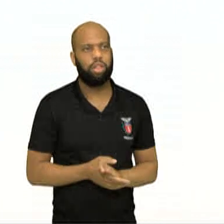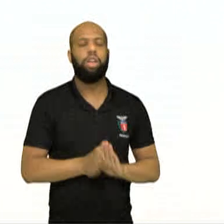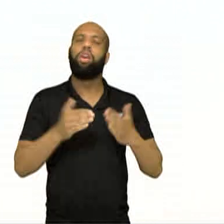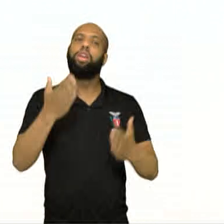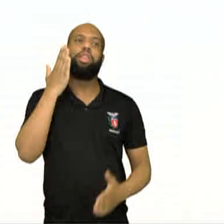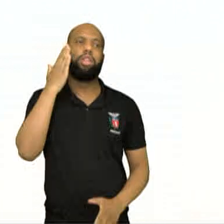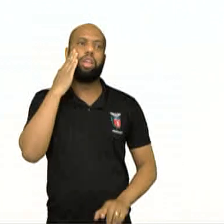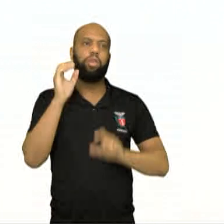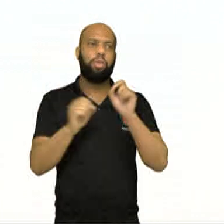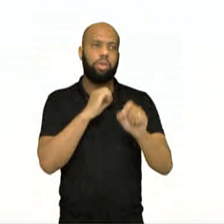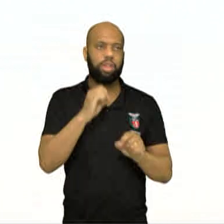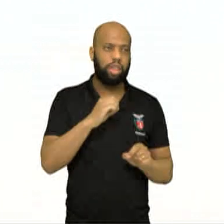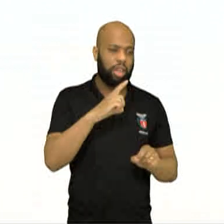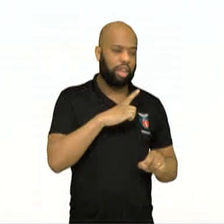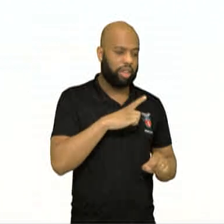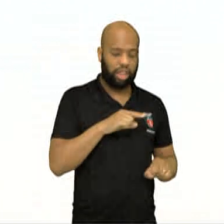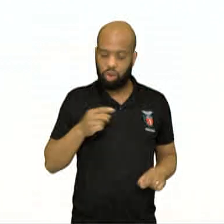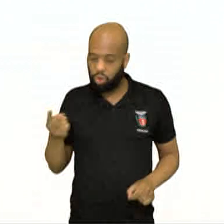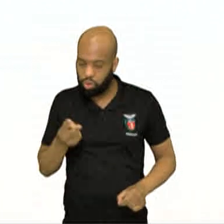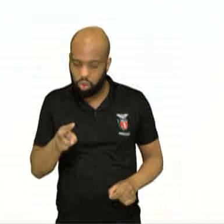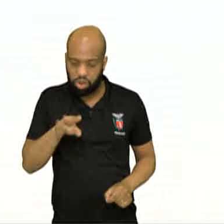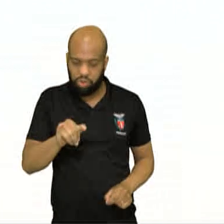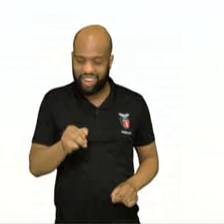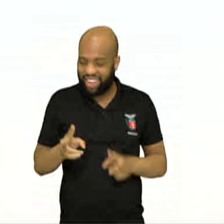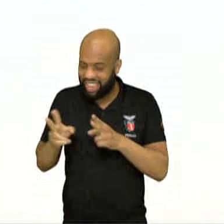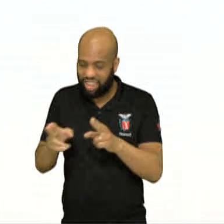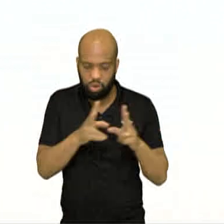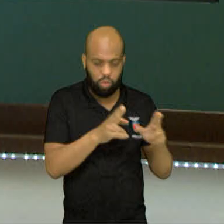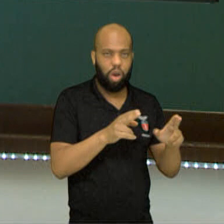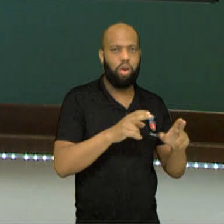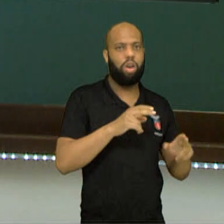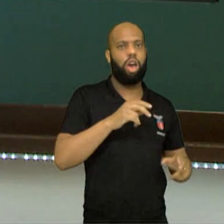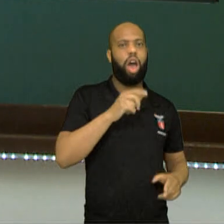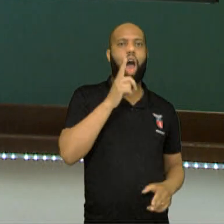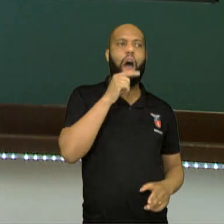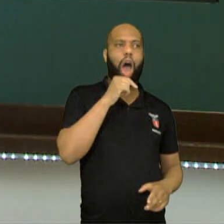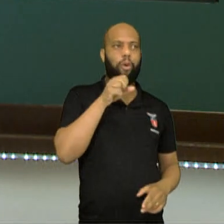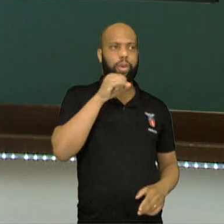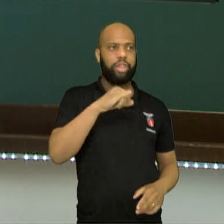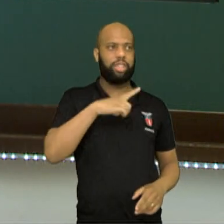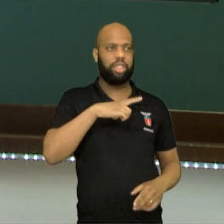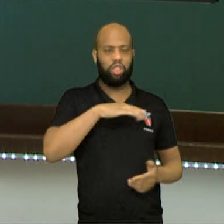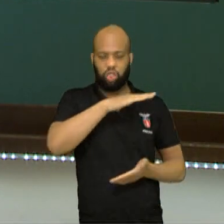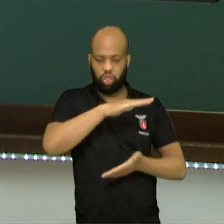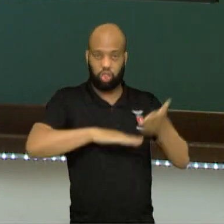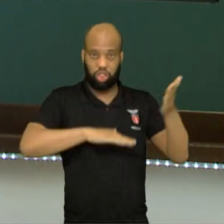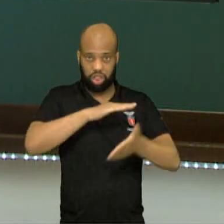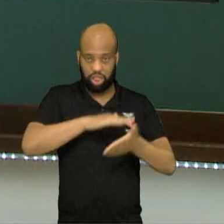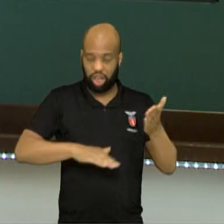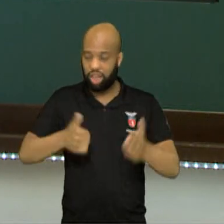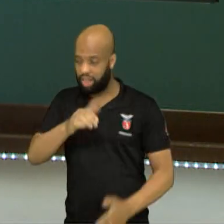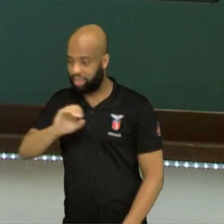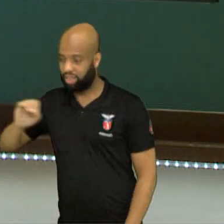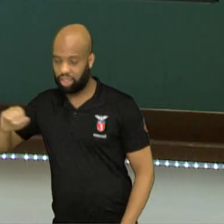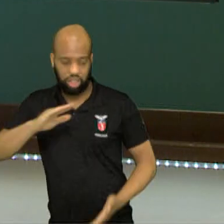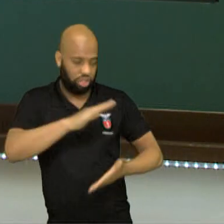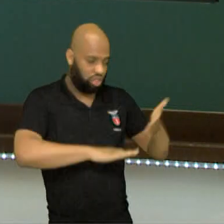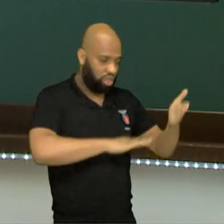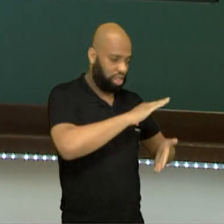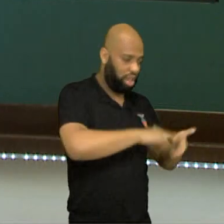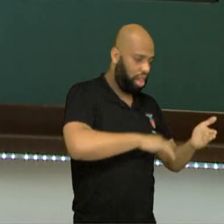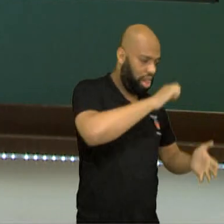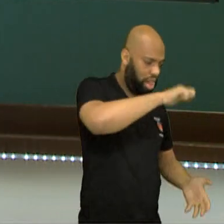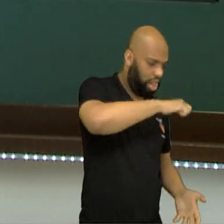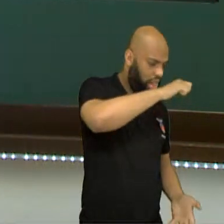Sabendo que os poços ficarão com a mesma quantidade de água, igual, quando eu tirar esses 100 baldes do poço A e